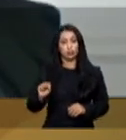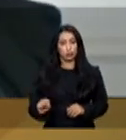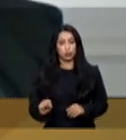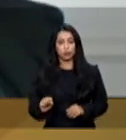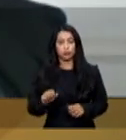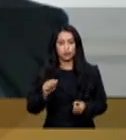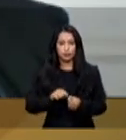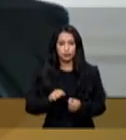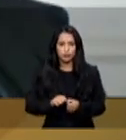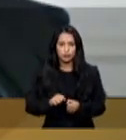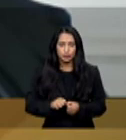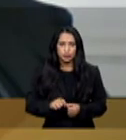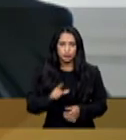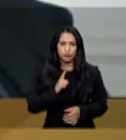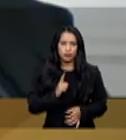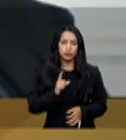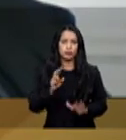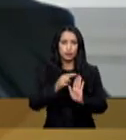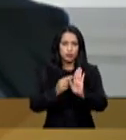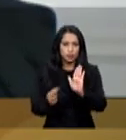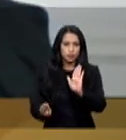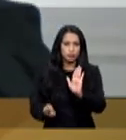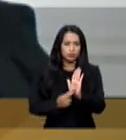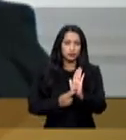o efeito repristinatório à norma,